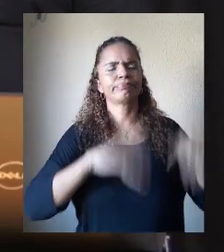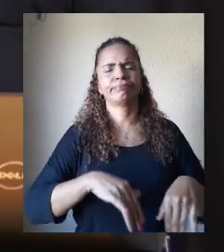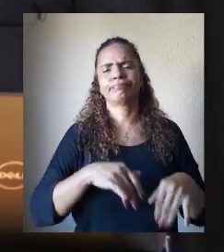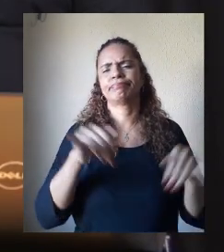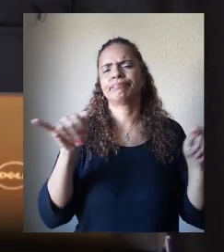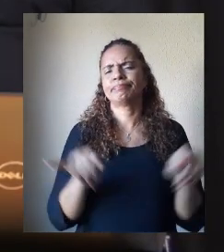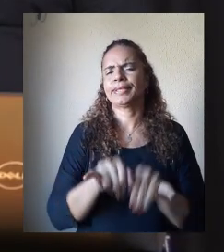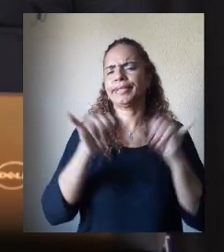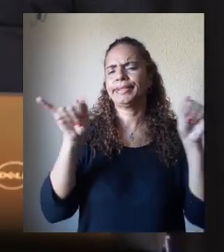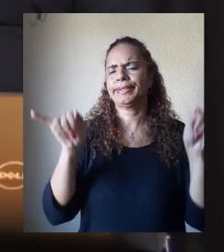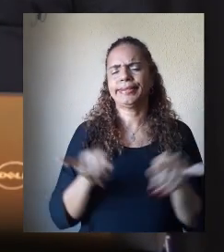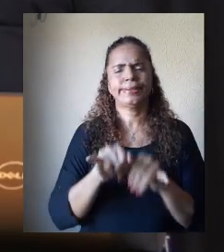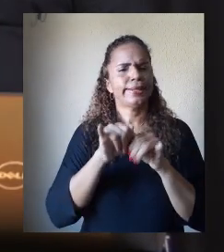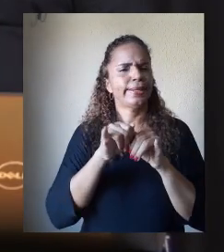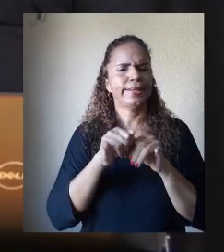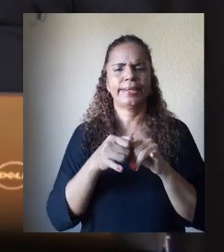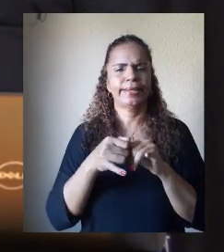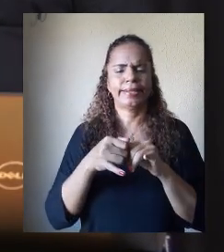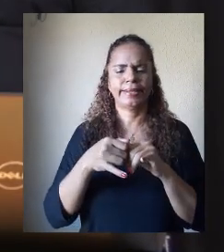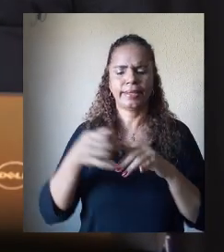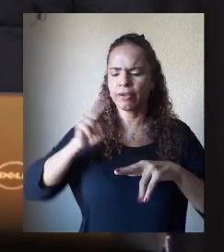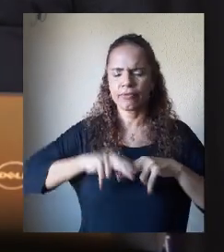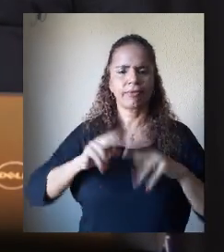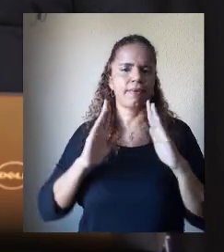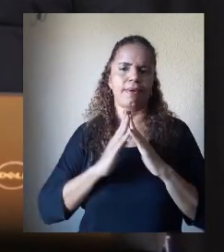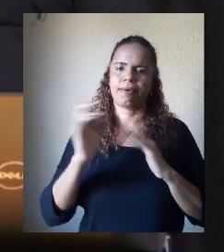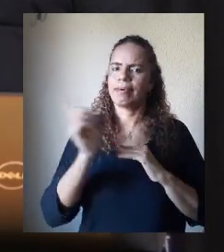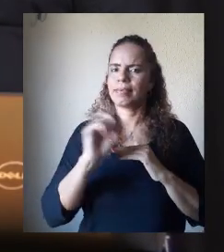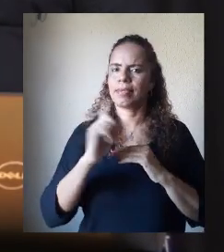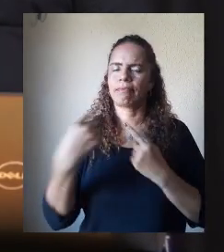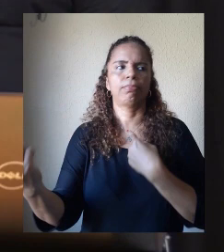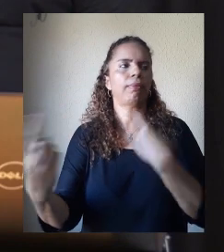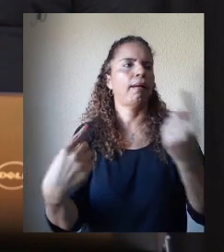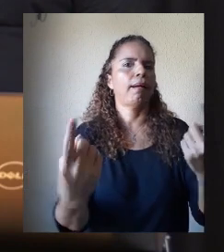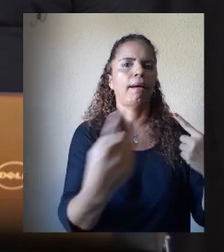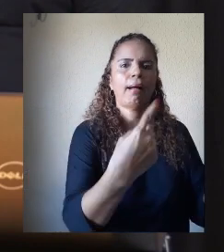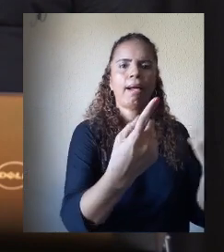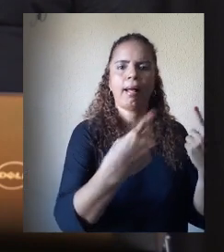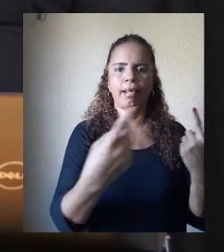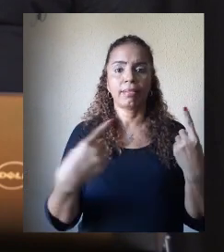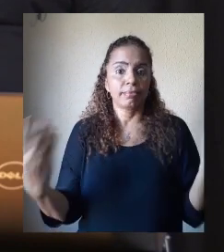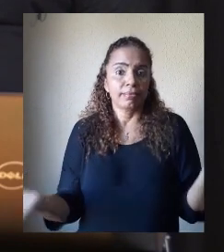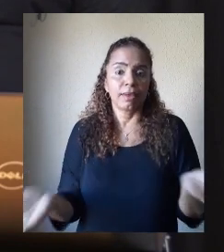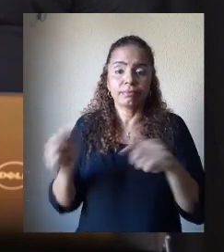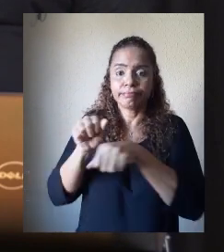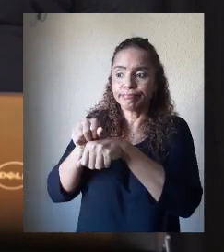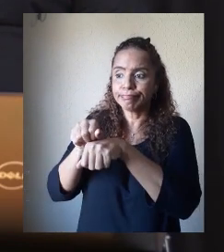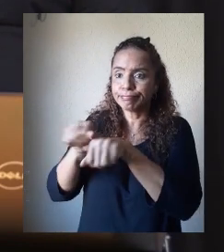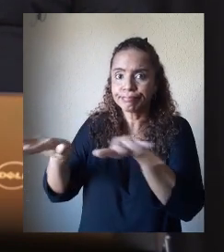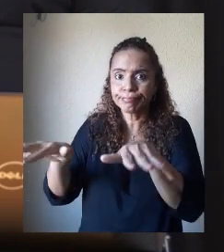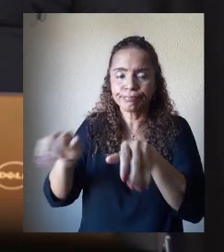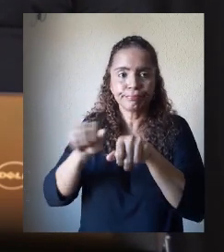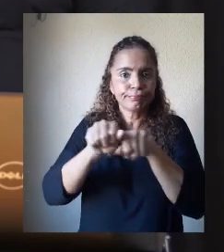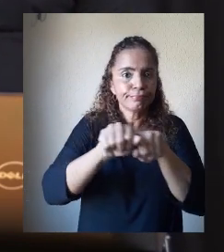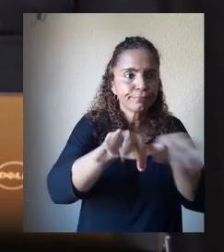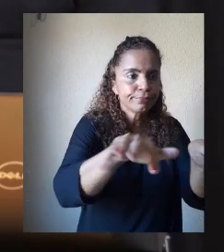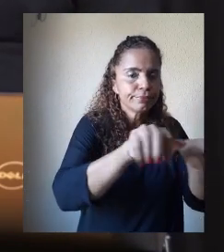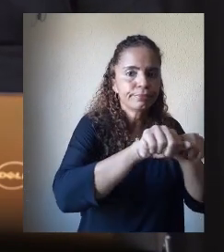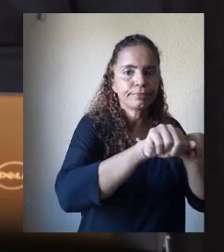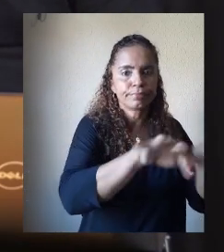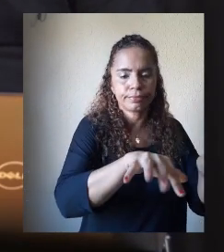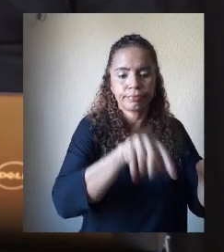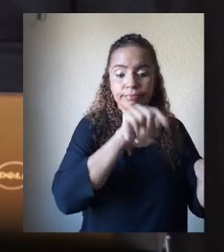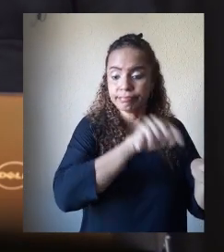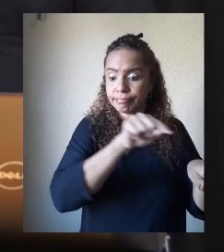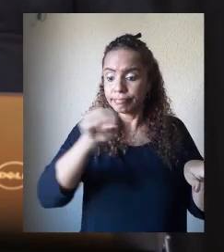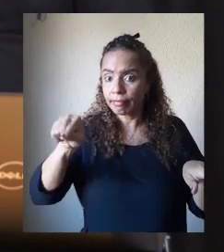ficaram circulando com o vírus em locais públicos e transmitindo o vírus por aí. Então, realmente isso faz com que estejamos